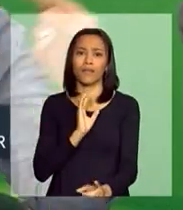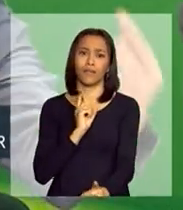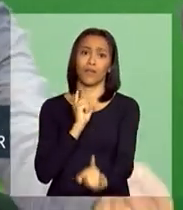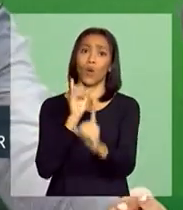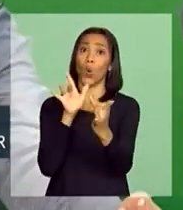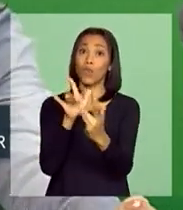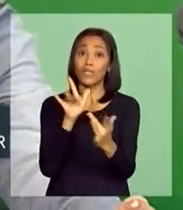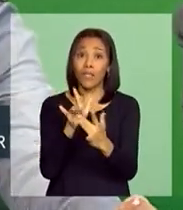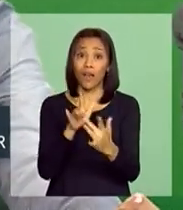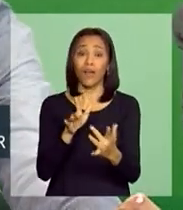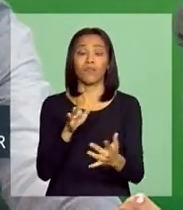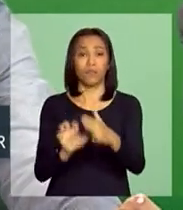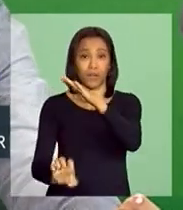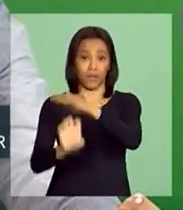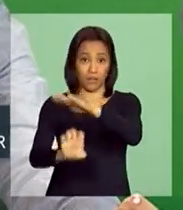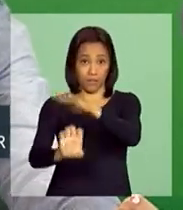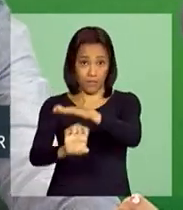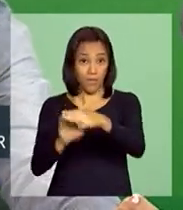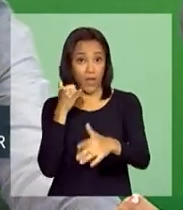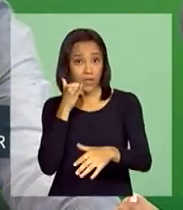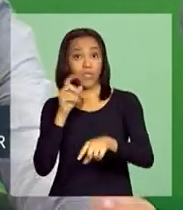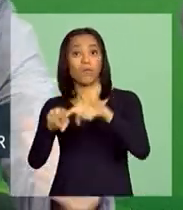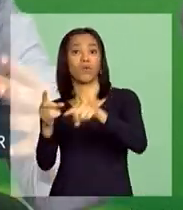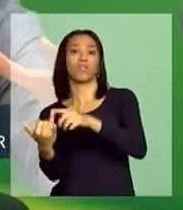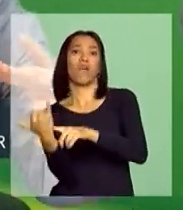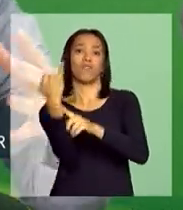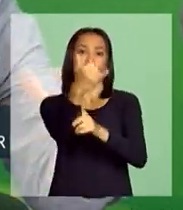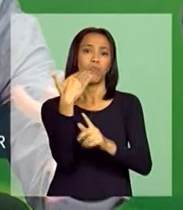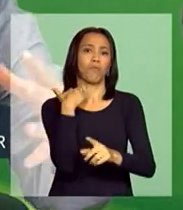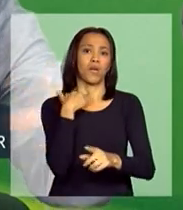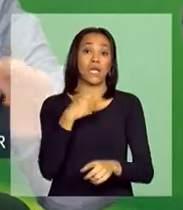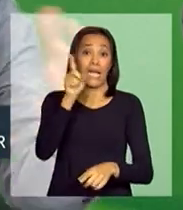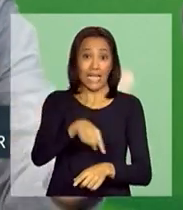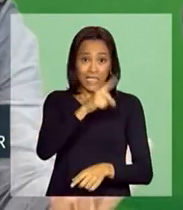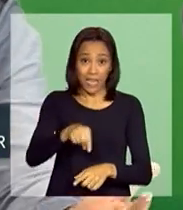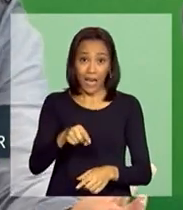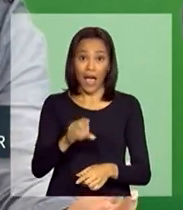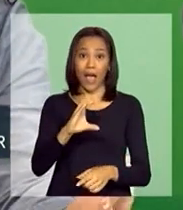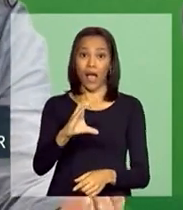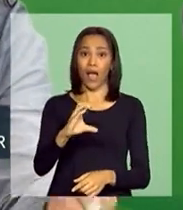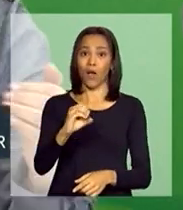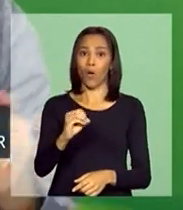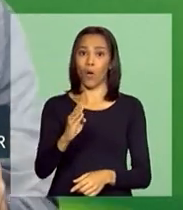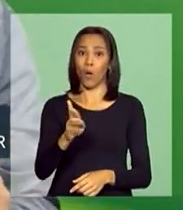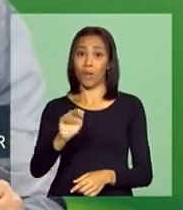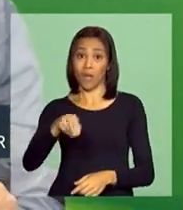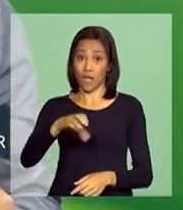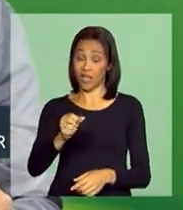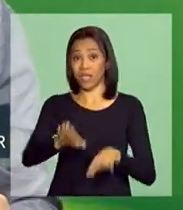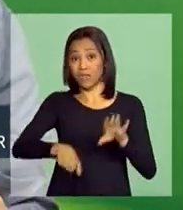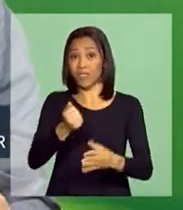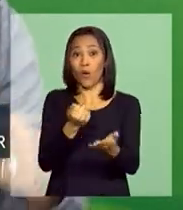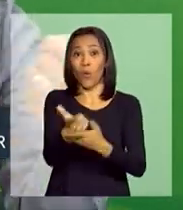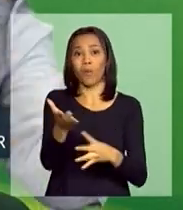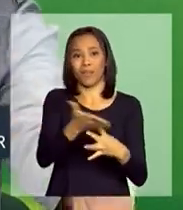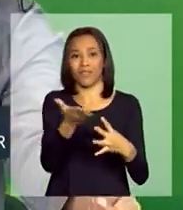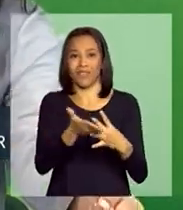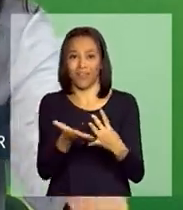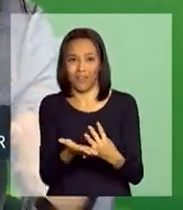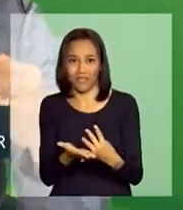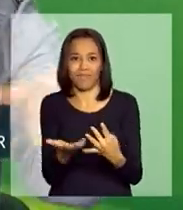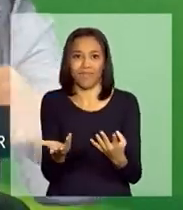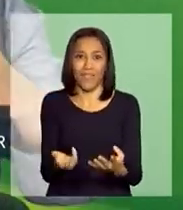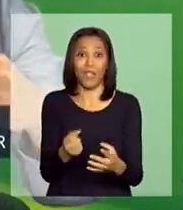para dizer olha eu cancelei Esse contrato agora também Cancela essa cobrança porque às vezes a compra é parcelada E aí no primeiro dia